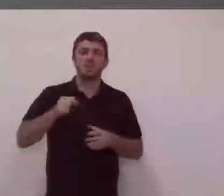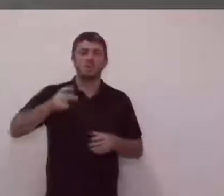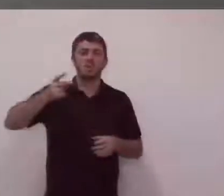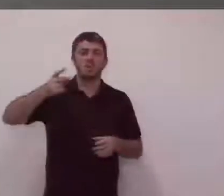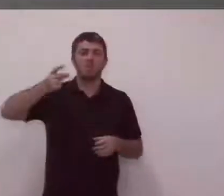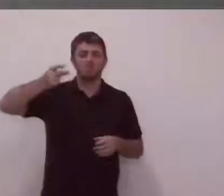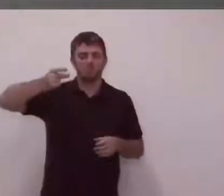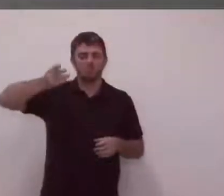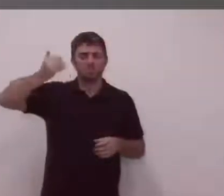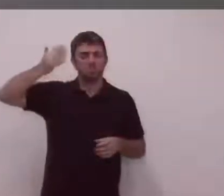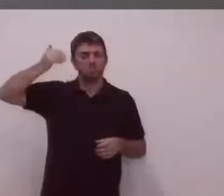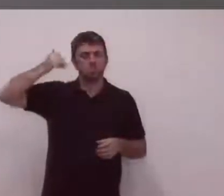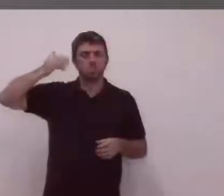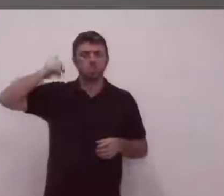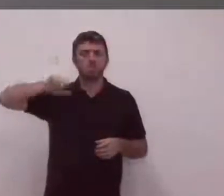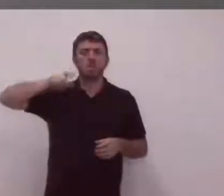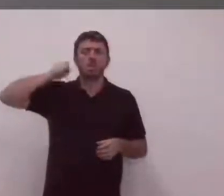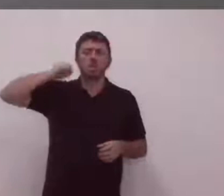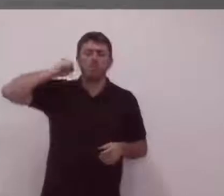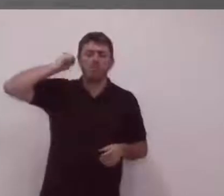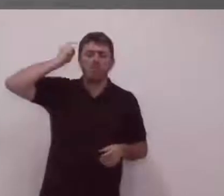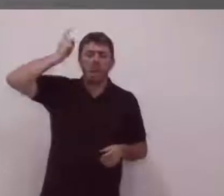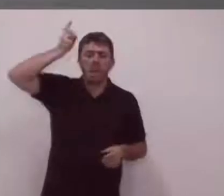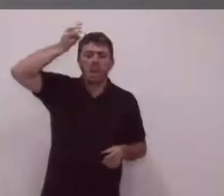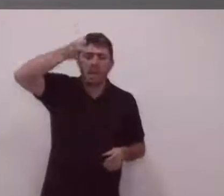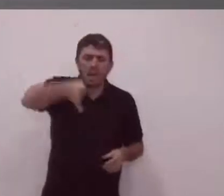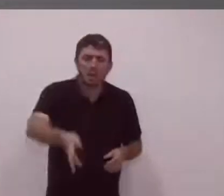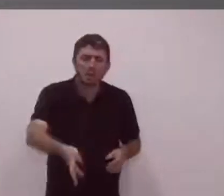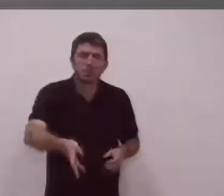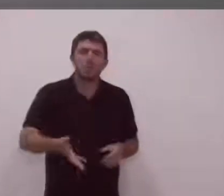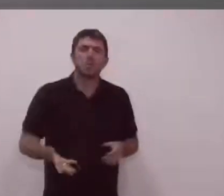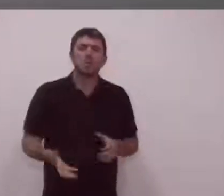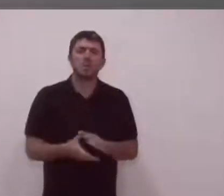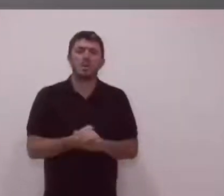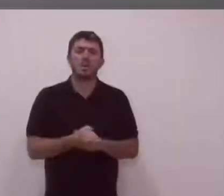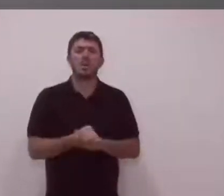dia seguinte o que se teve e